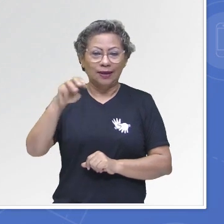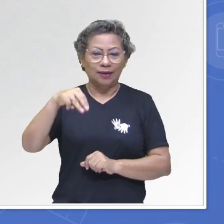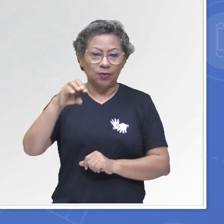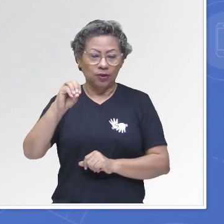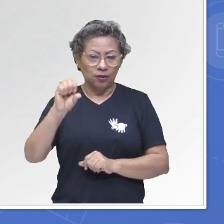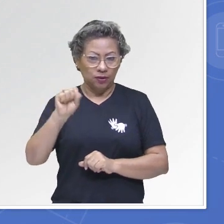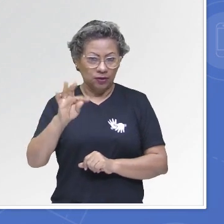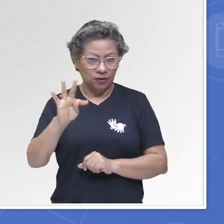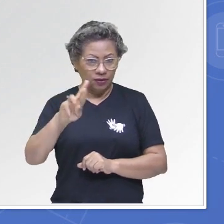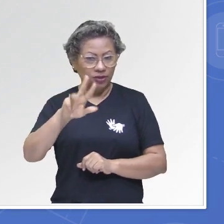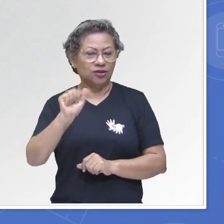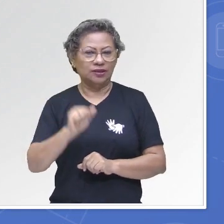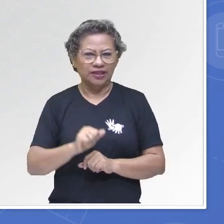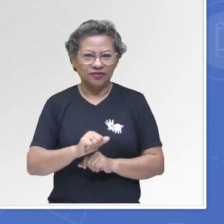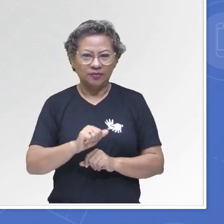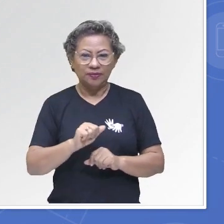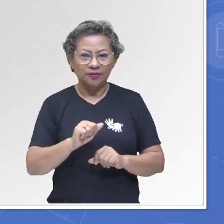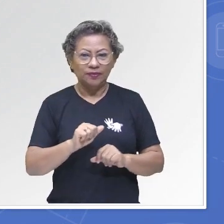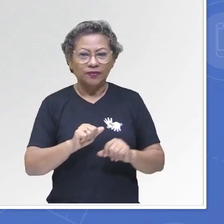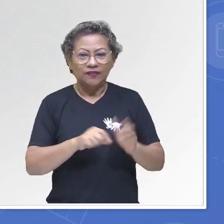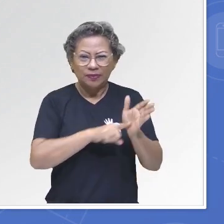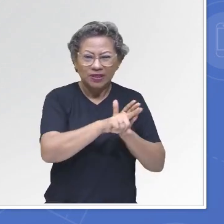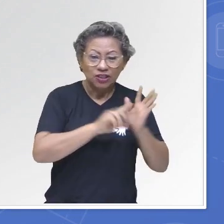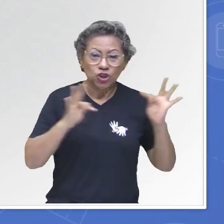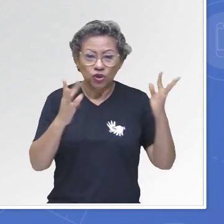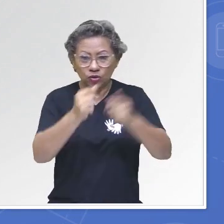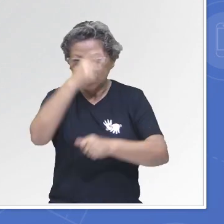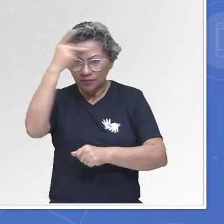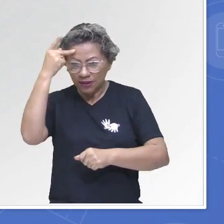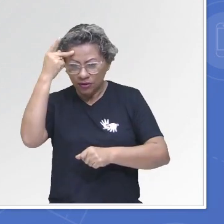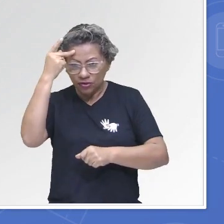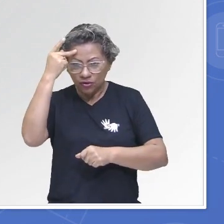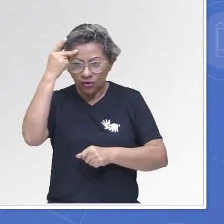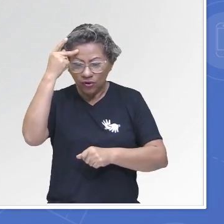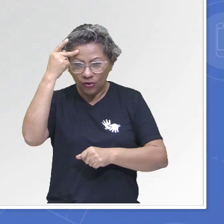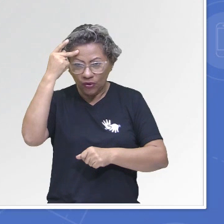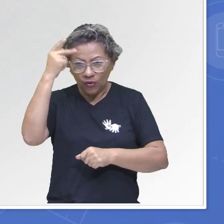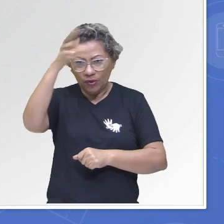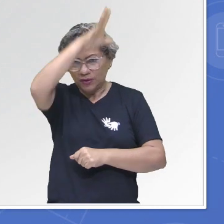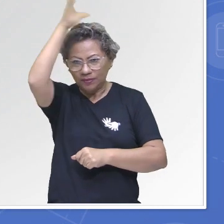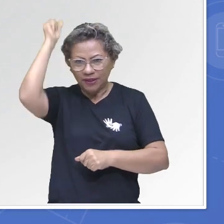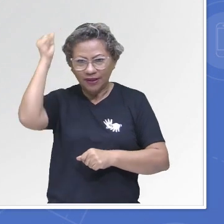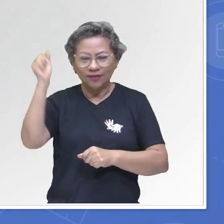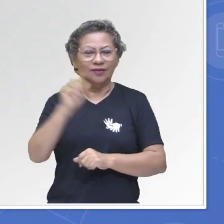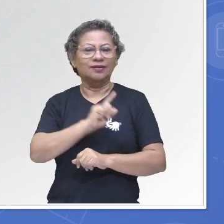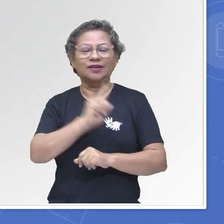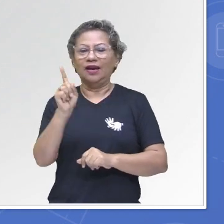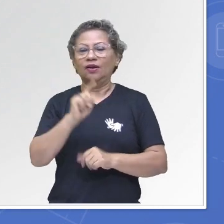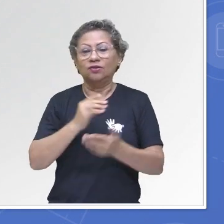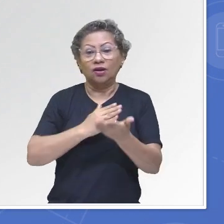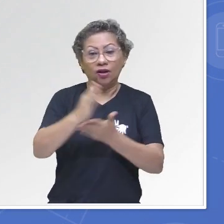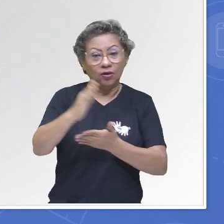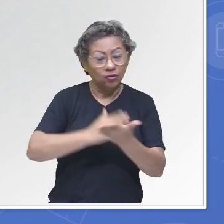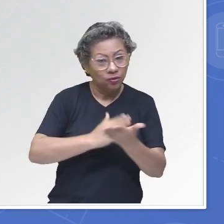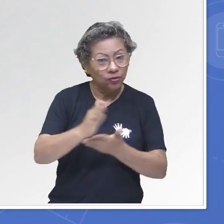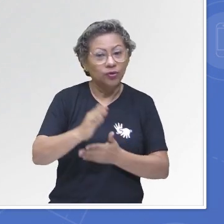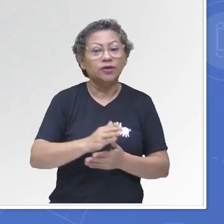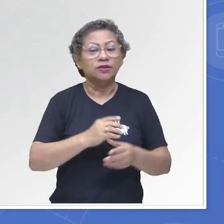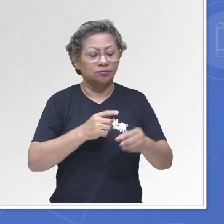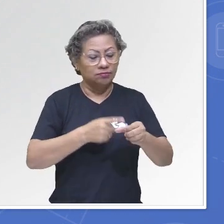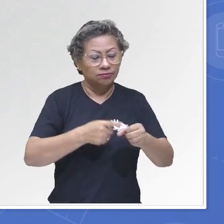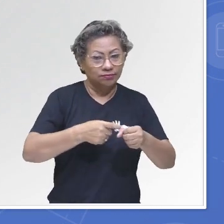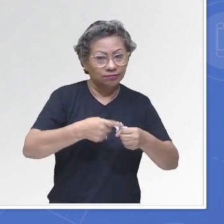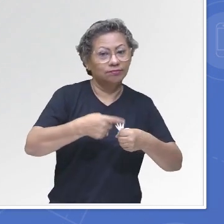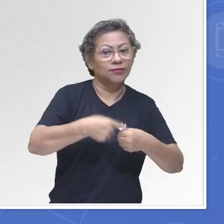Amazonas. A gente não vai pegar 100% da população do Amazonas, nós vamos pegar aí amostras por municípios, né? E aí dentro